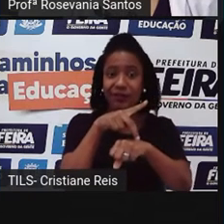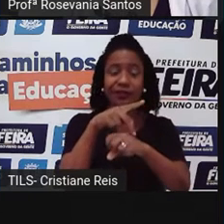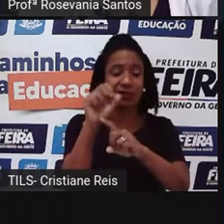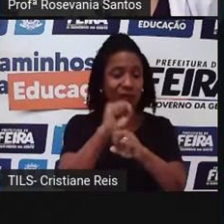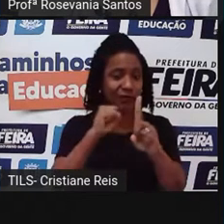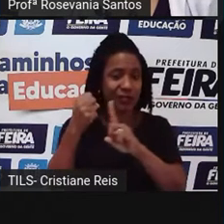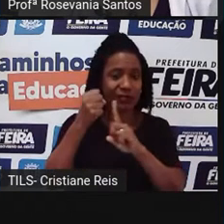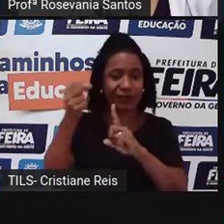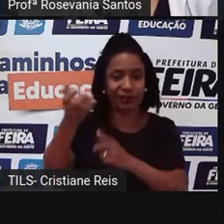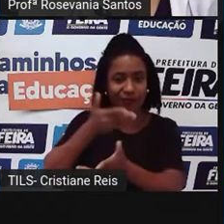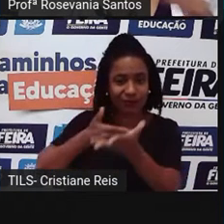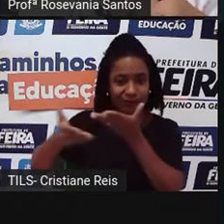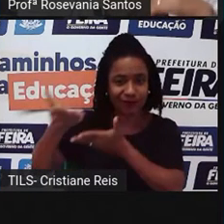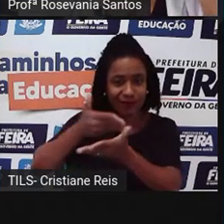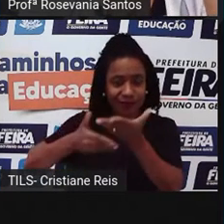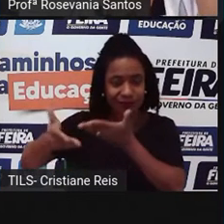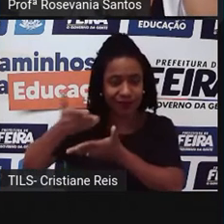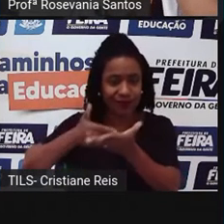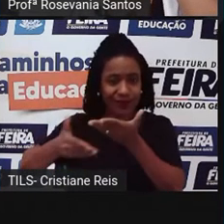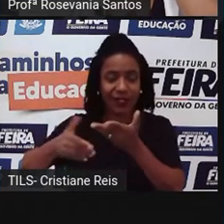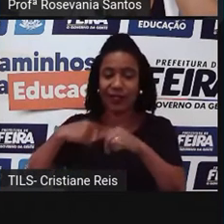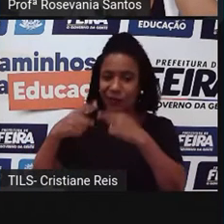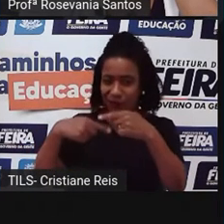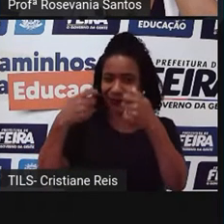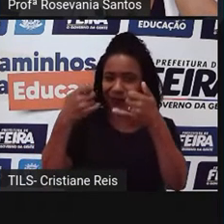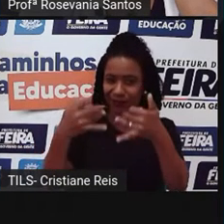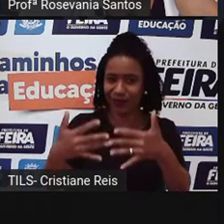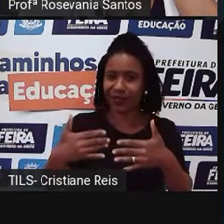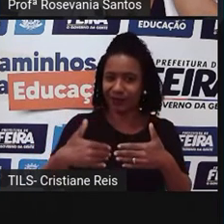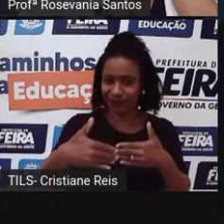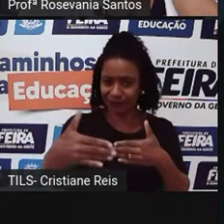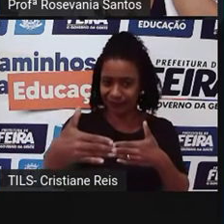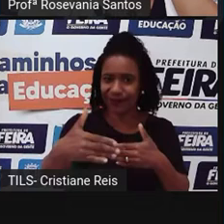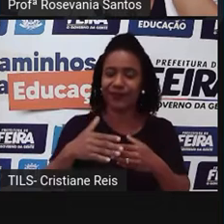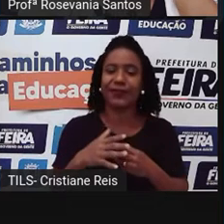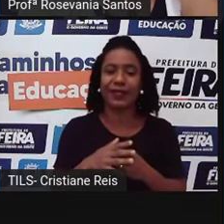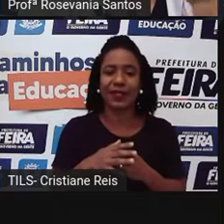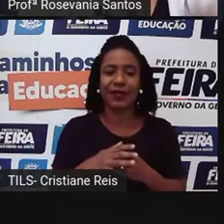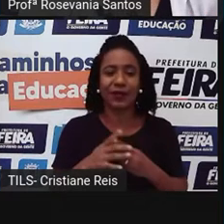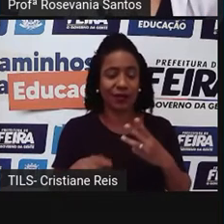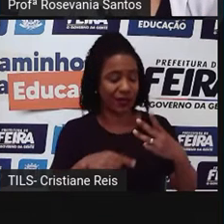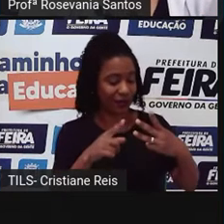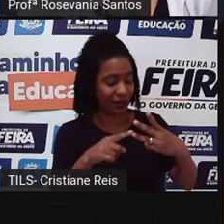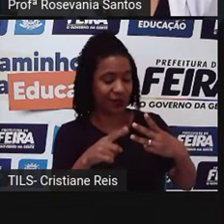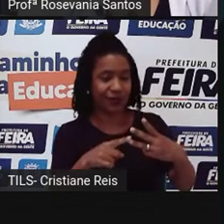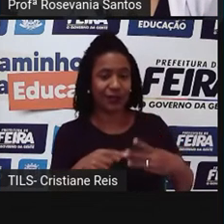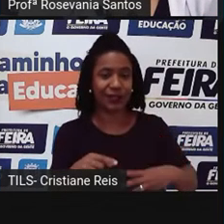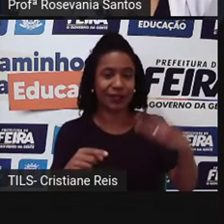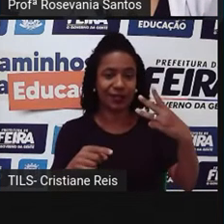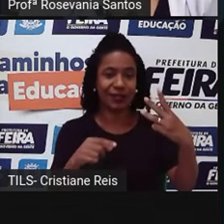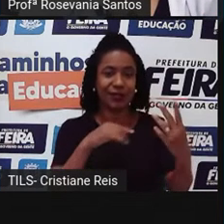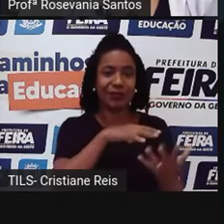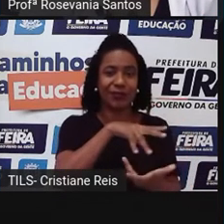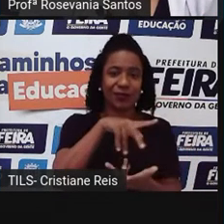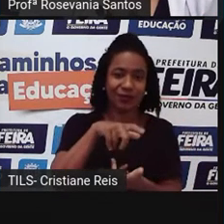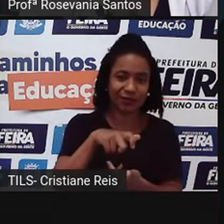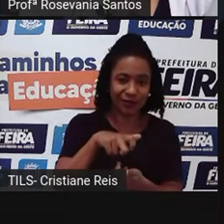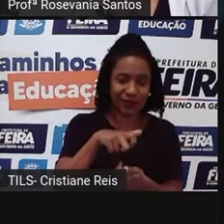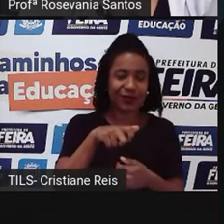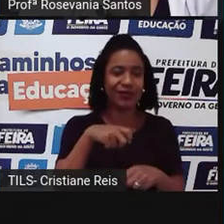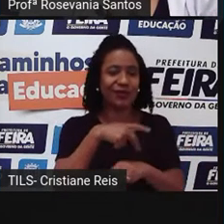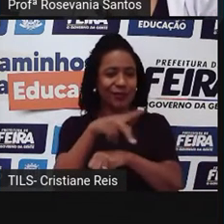Que capitalista aqui, socialista, que a gente vai ver, né, mais adiante em outro mapinha. E o terceiro mundo, formado pelos países